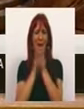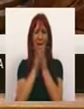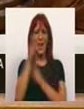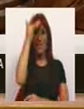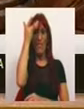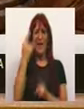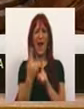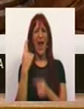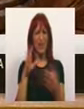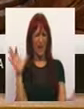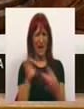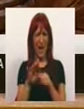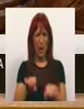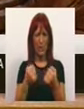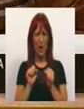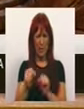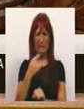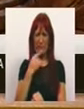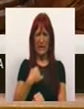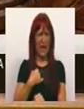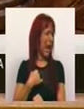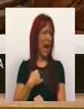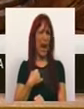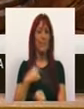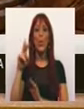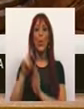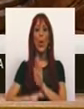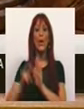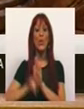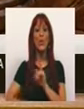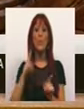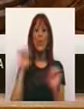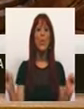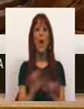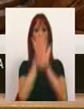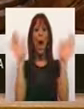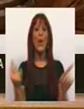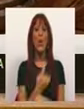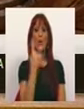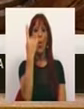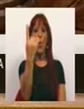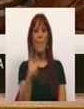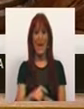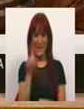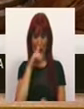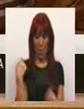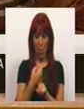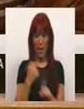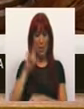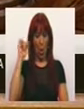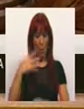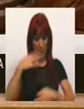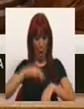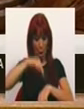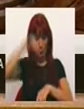muitas vezes associados partidos da oposição o relatório é muito claro uma coisa se o combate tiver sido